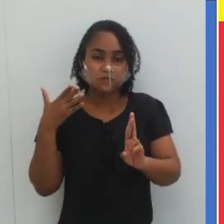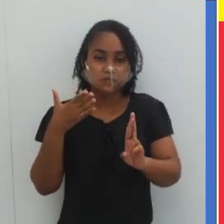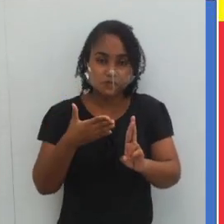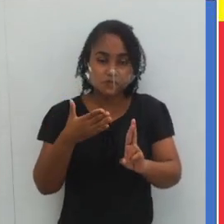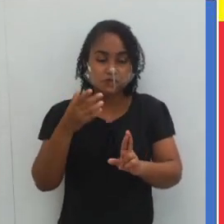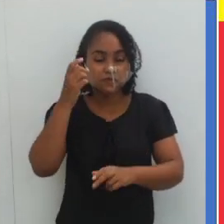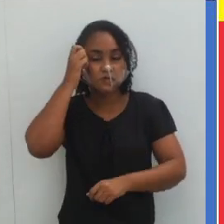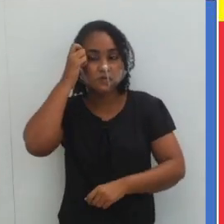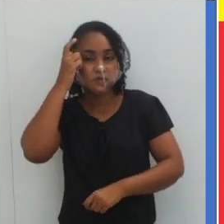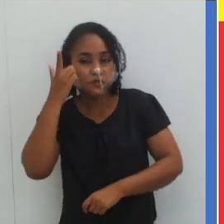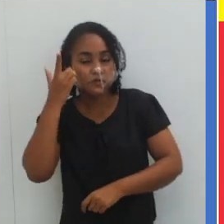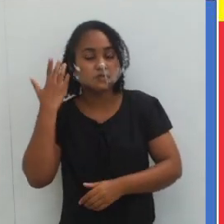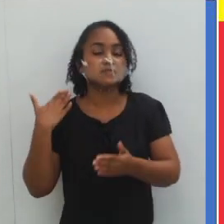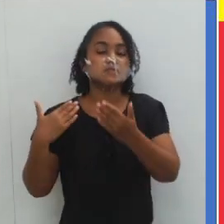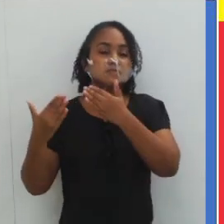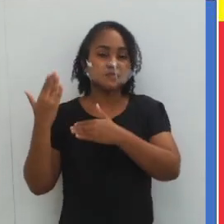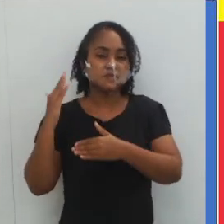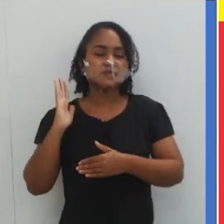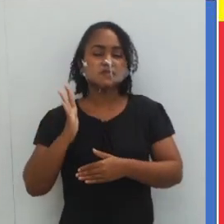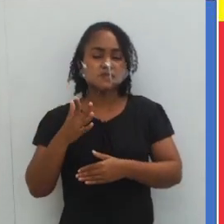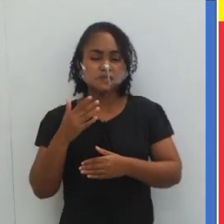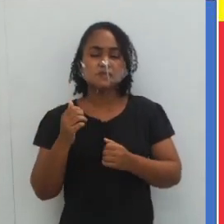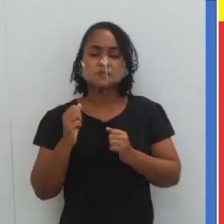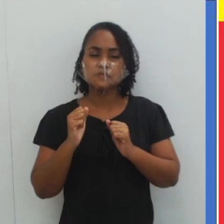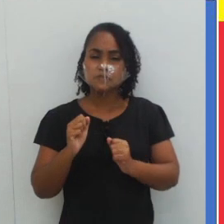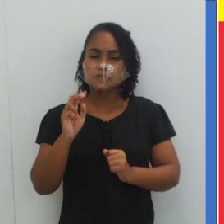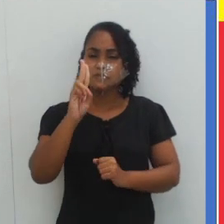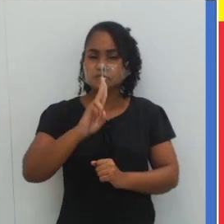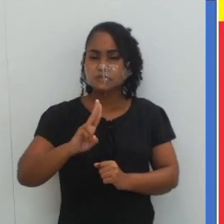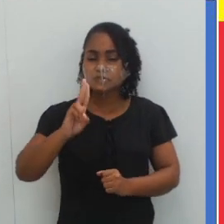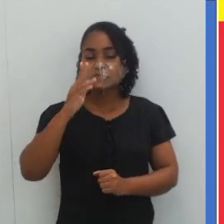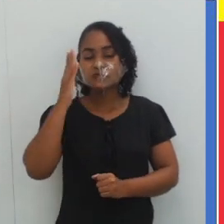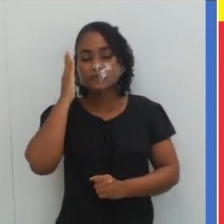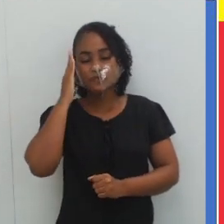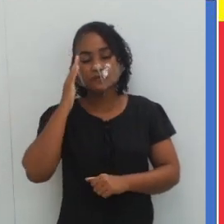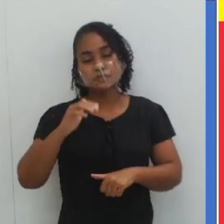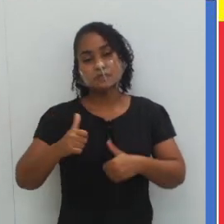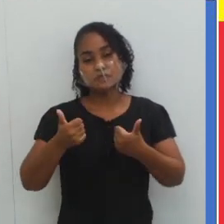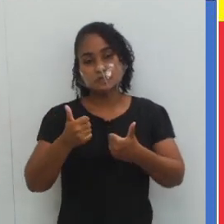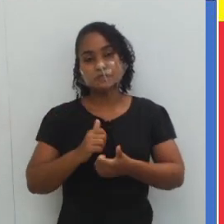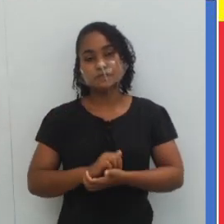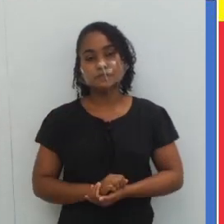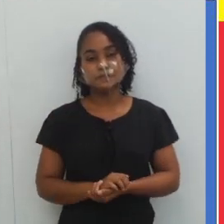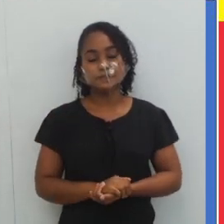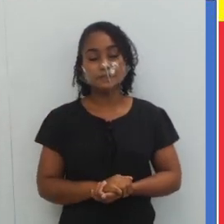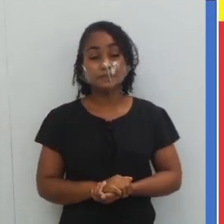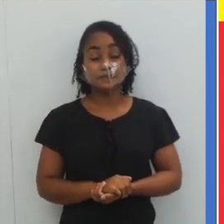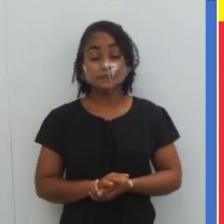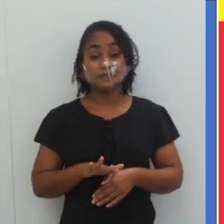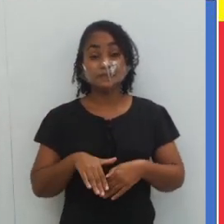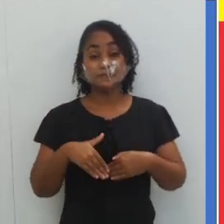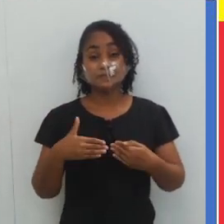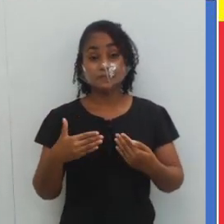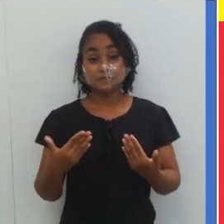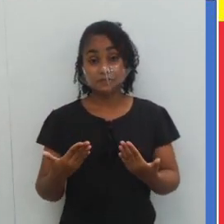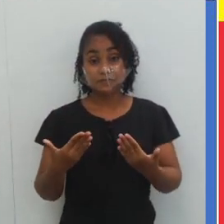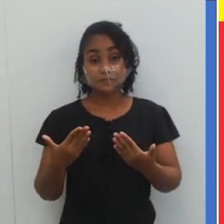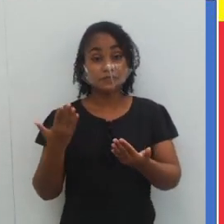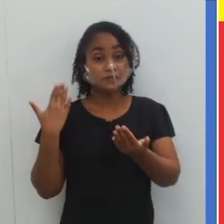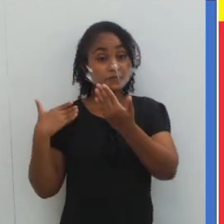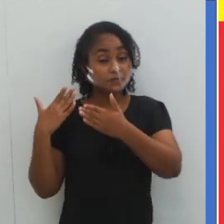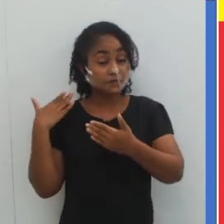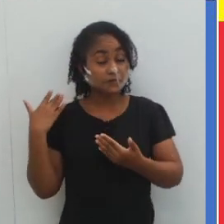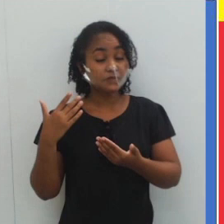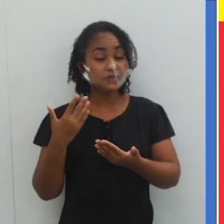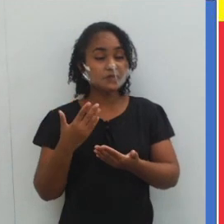dando a nossa ideia de passado. Já já a gente vai utilizar e você vai entender melhor. Então, Simple